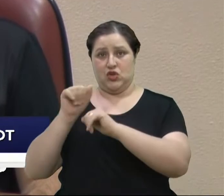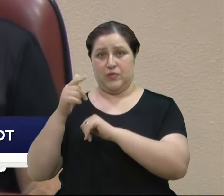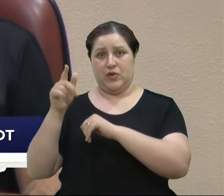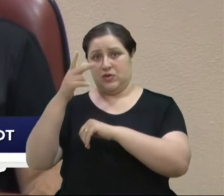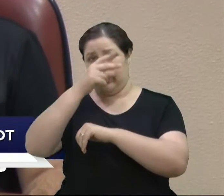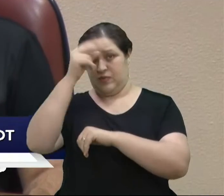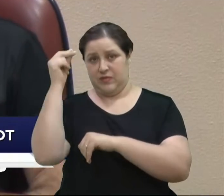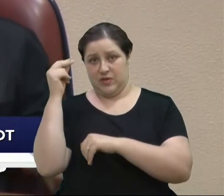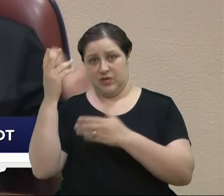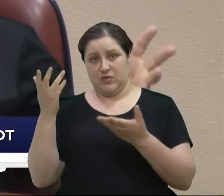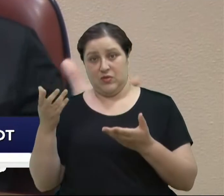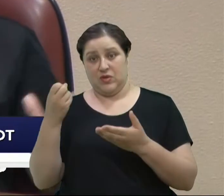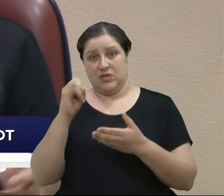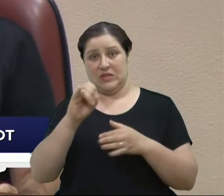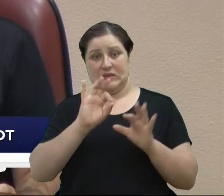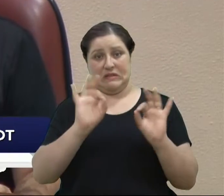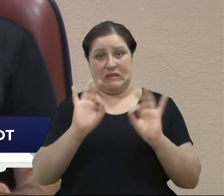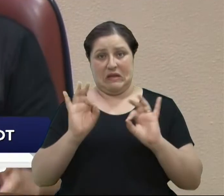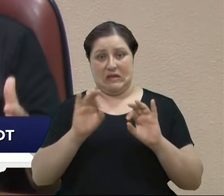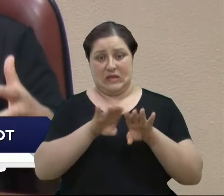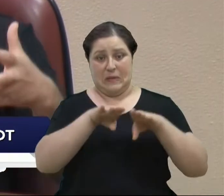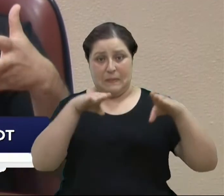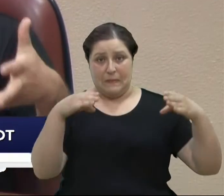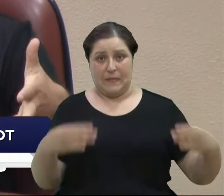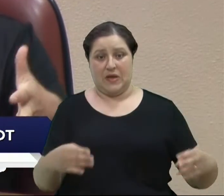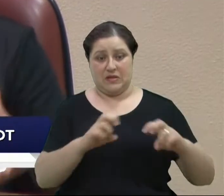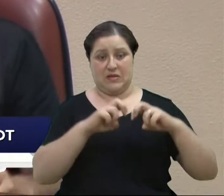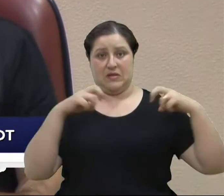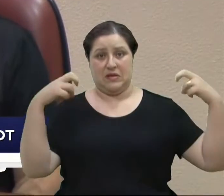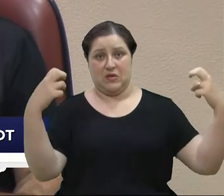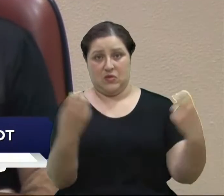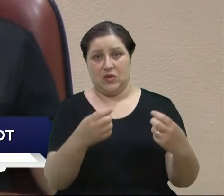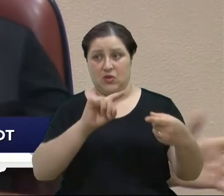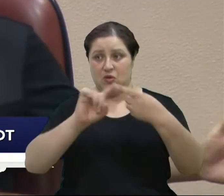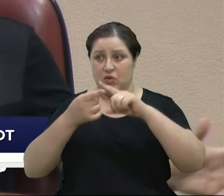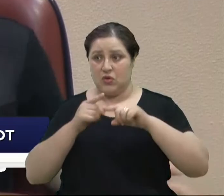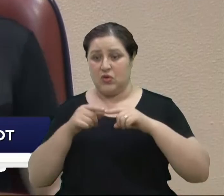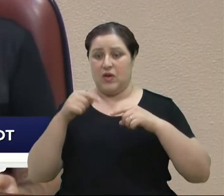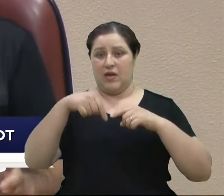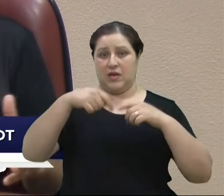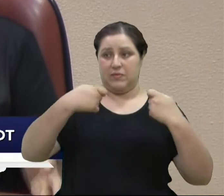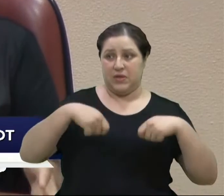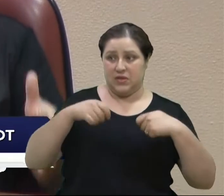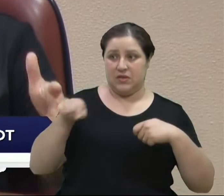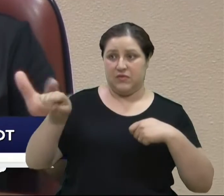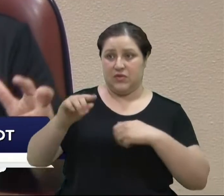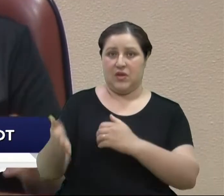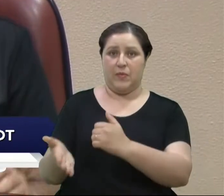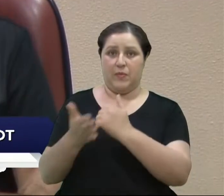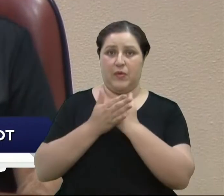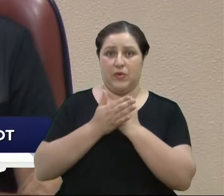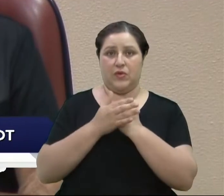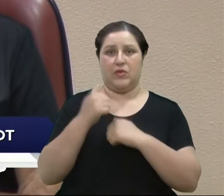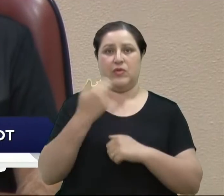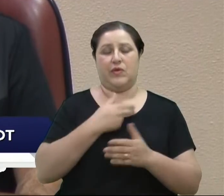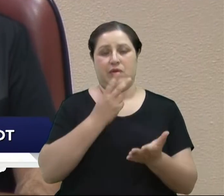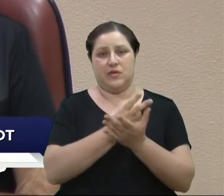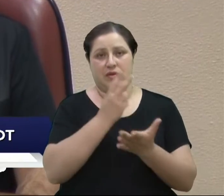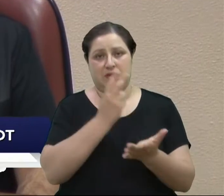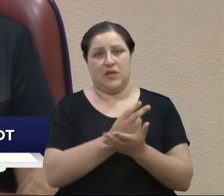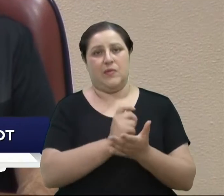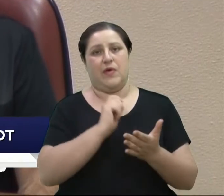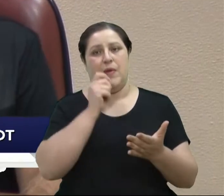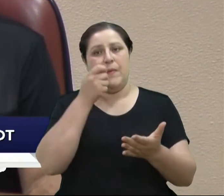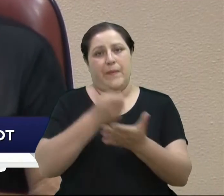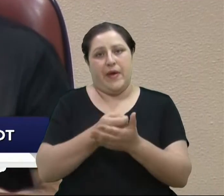não tiver, né, numa mesa de negociação, dizer, olha, nós precisamos de vocês, Caxias do Sul, Margaret vai estar sempre tapando o furo da